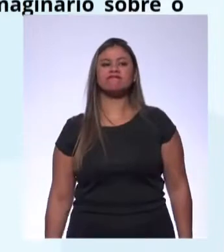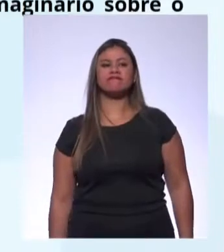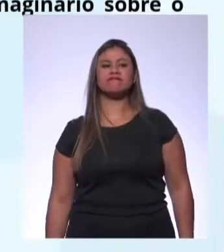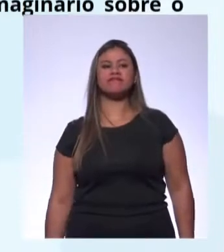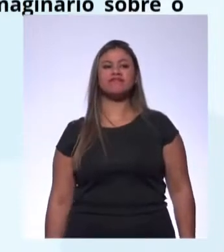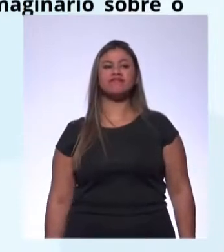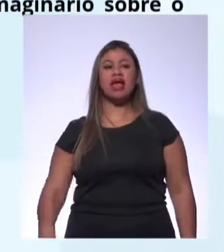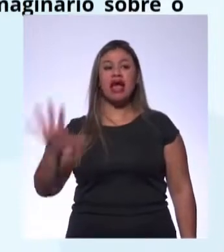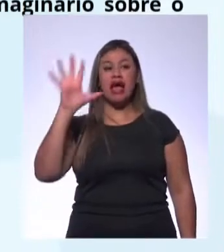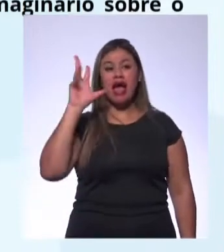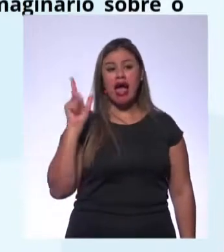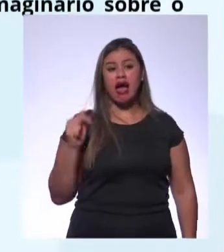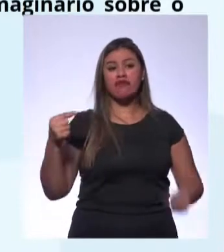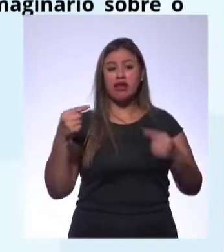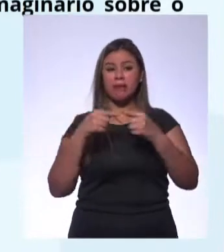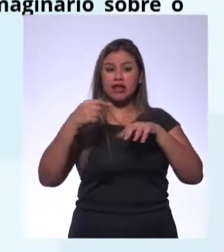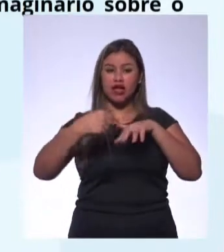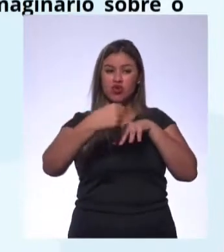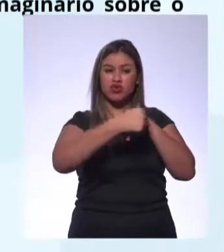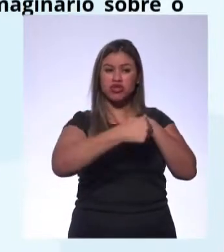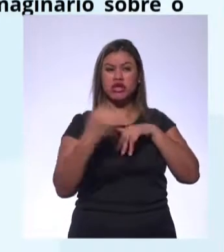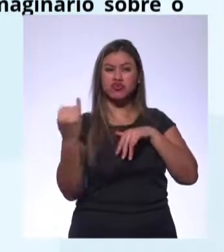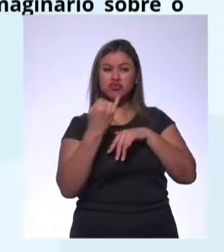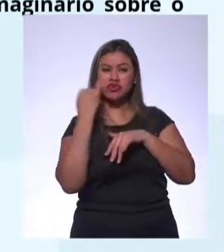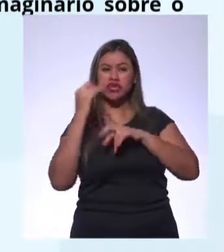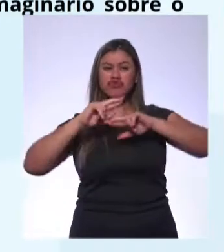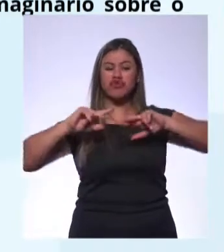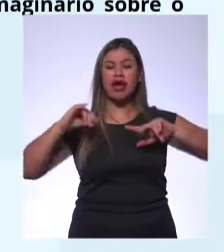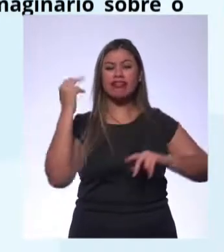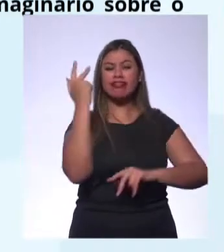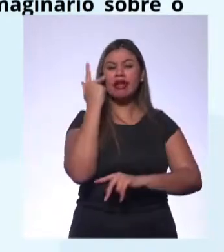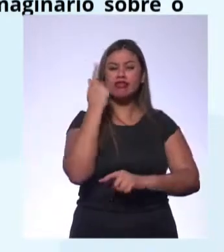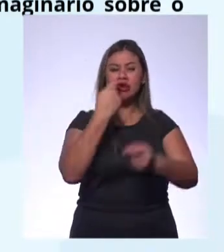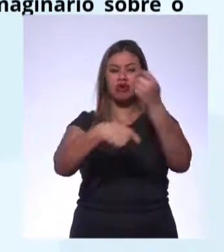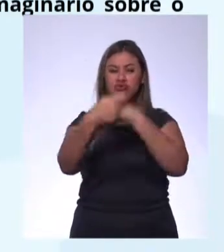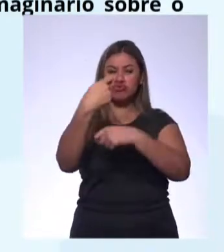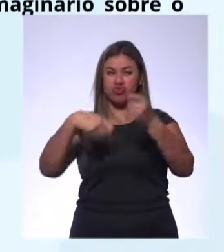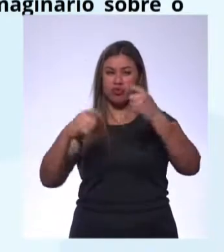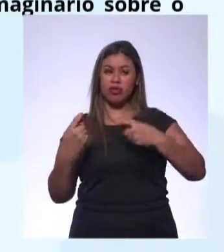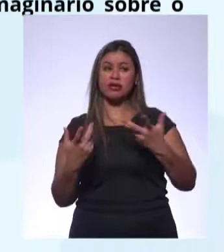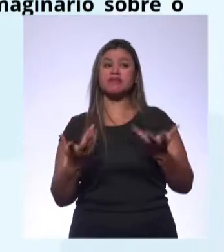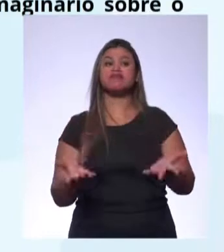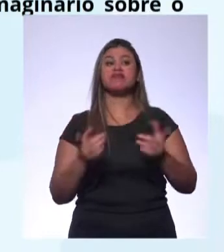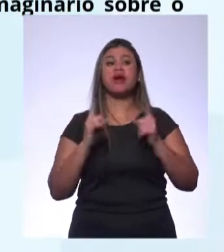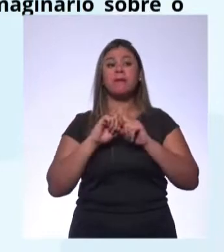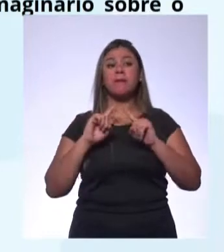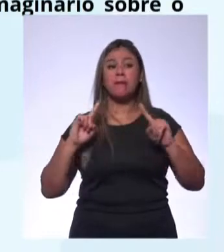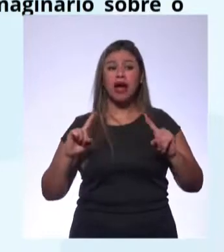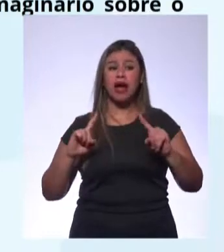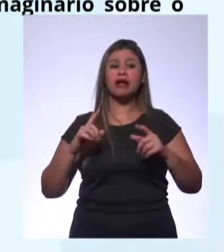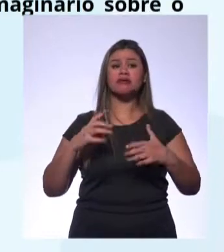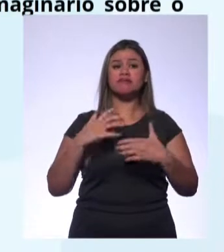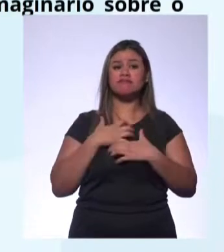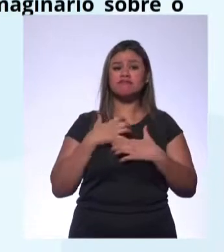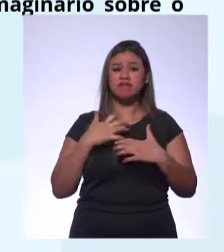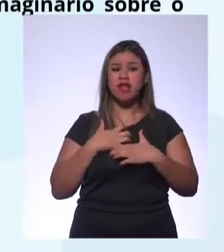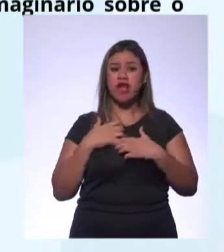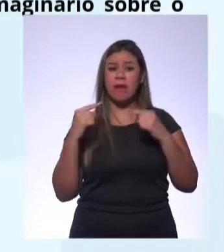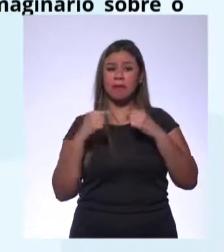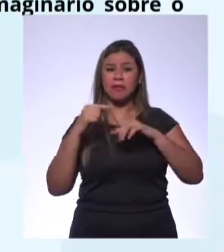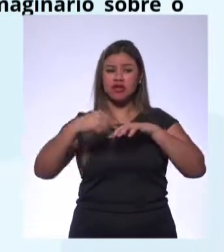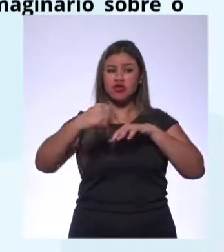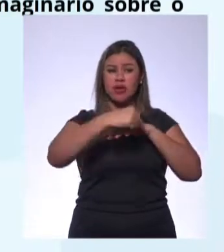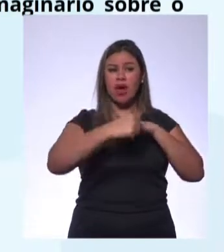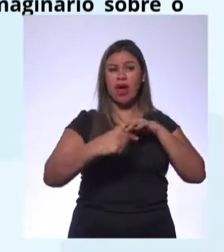A África é um continente com importantes recursos naturais e econômicos. Mesmo assim, o senso comum sobre o